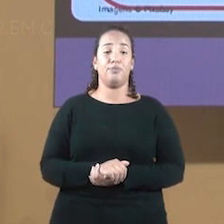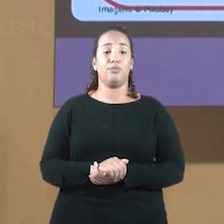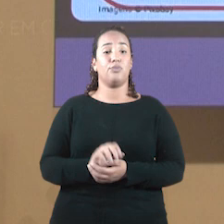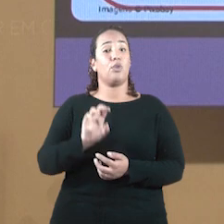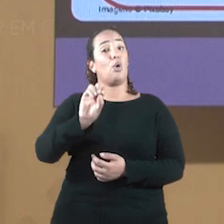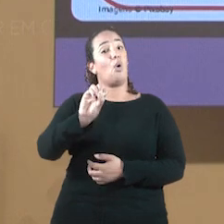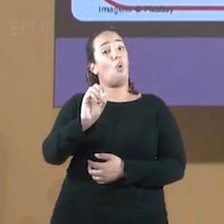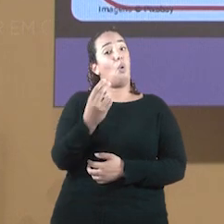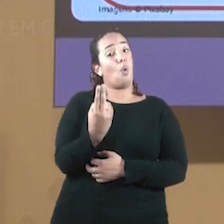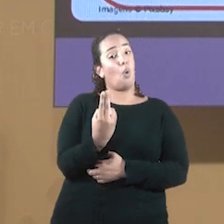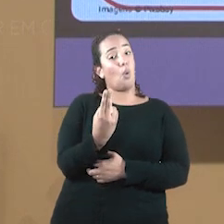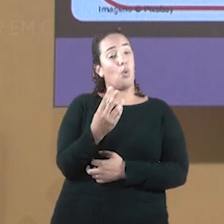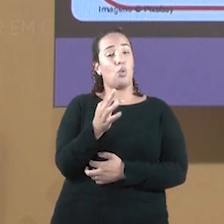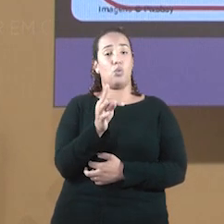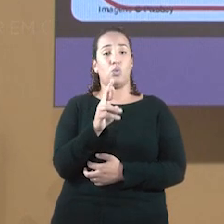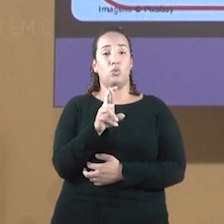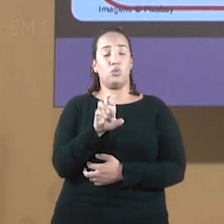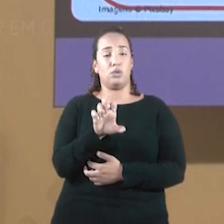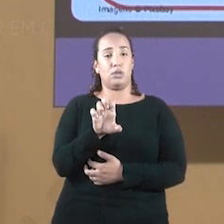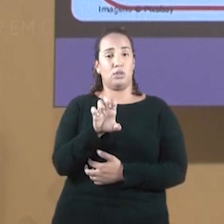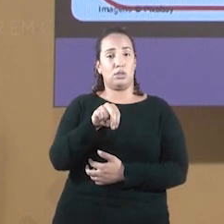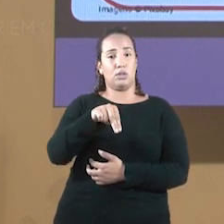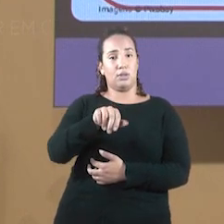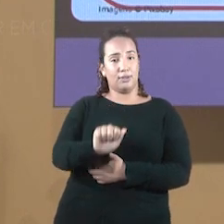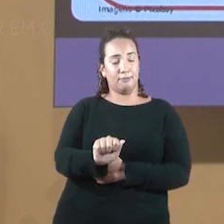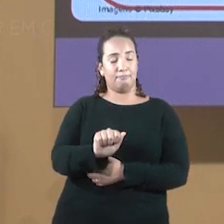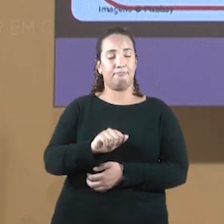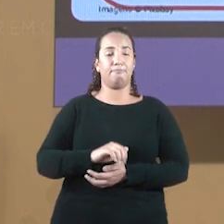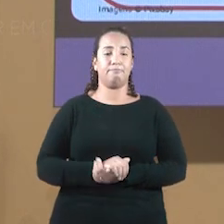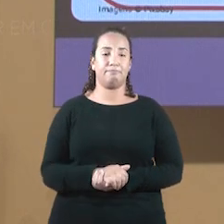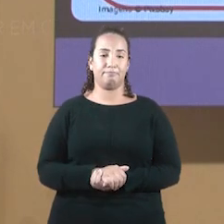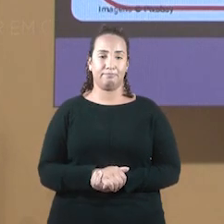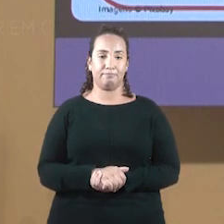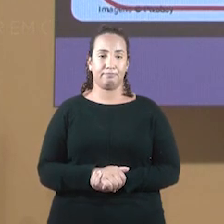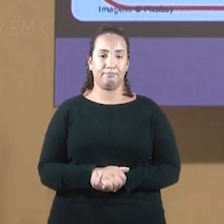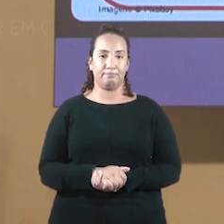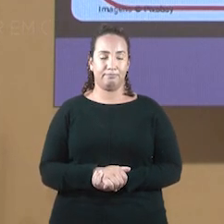ou ainda a trena.